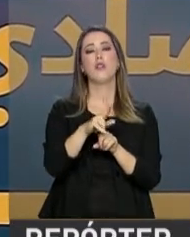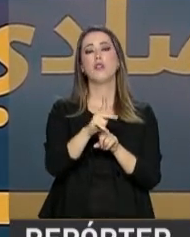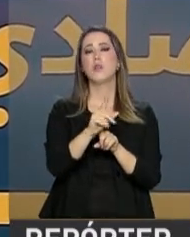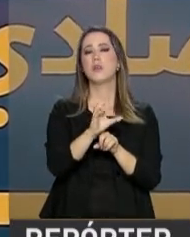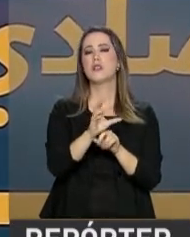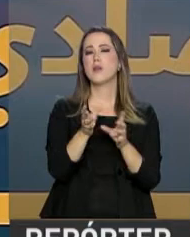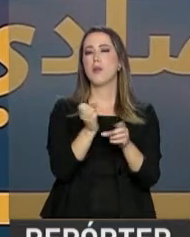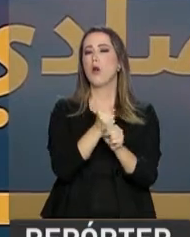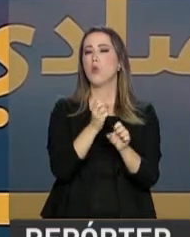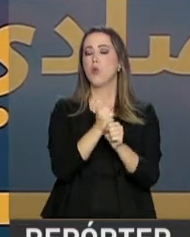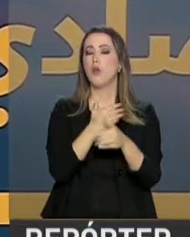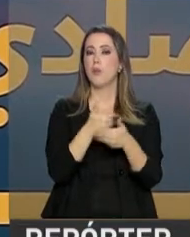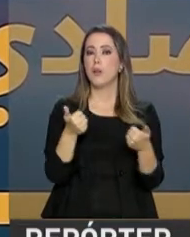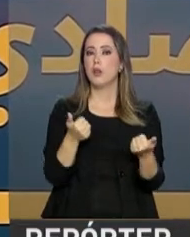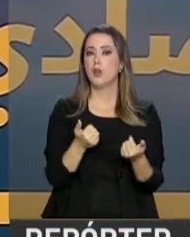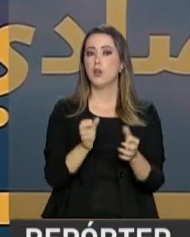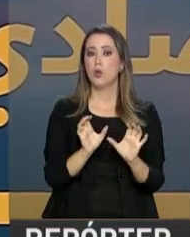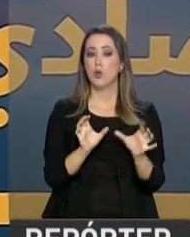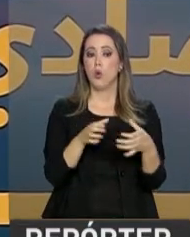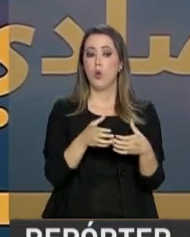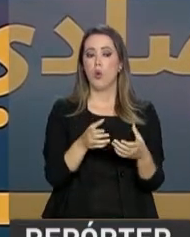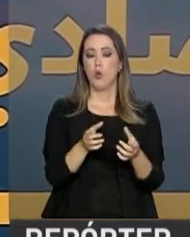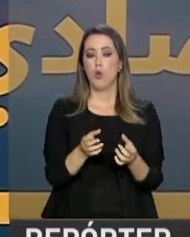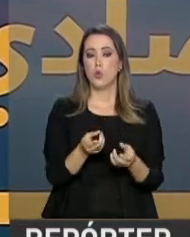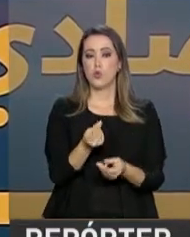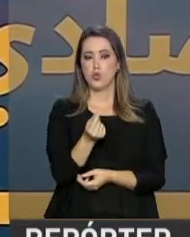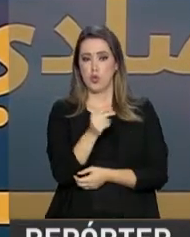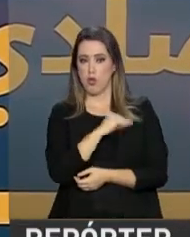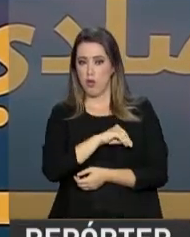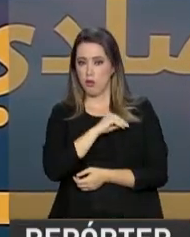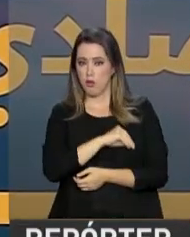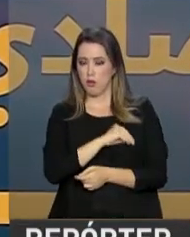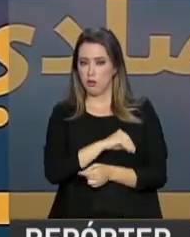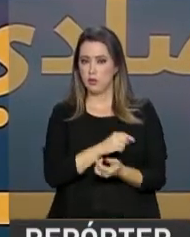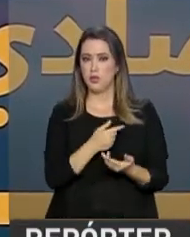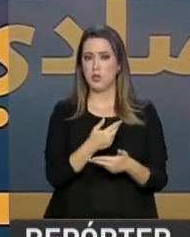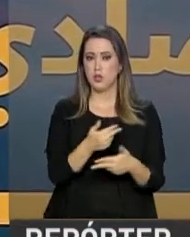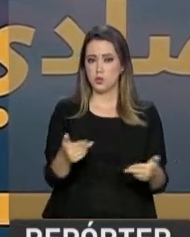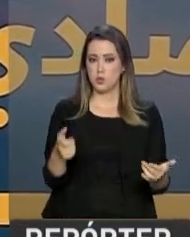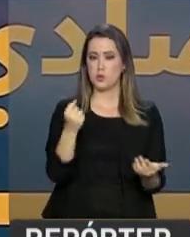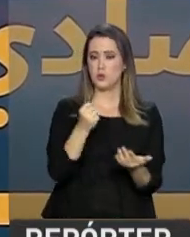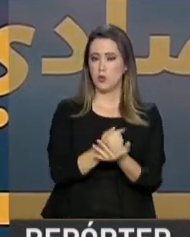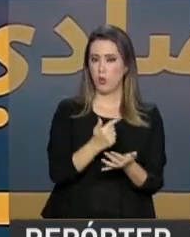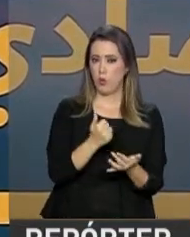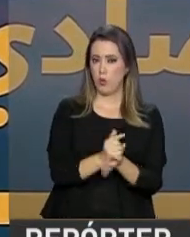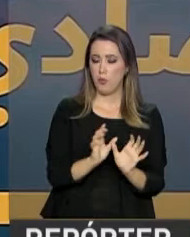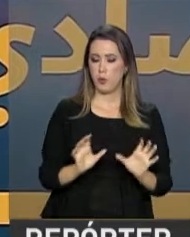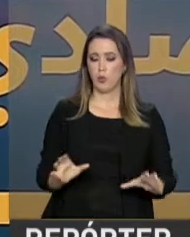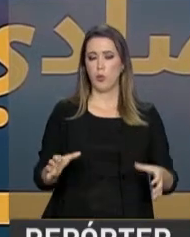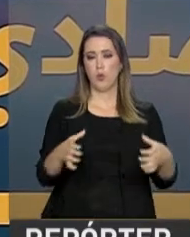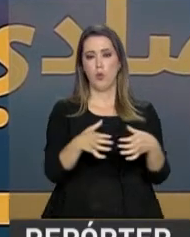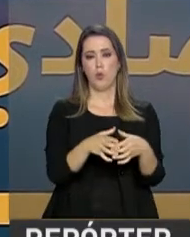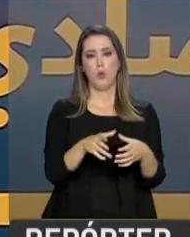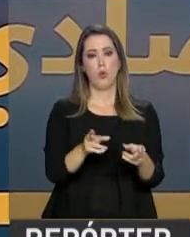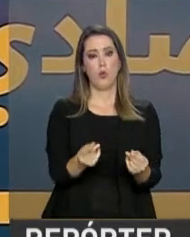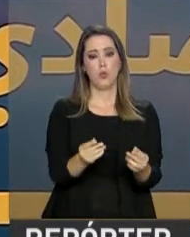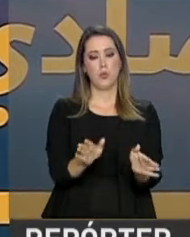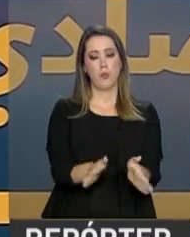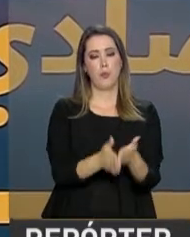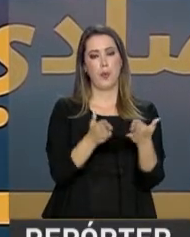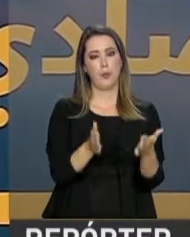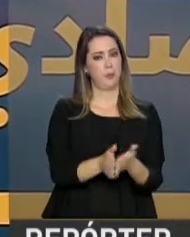melhor a renda eo consumo principalmente a cesta de consumo daqueles e meu rendimento